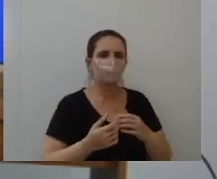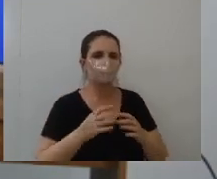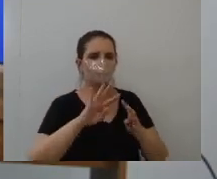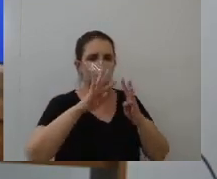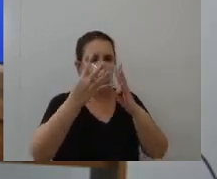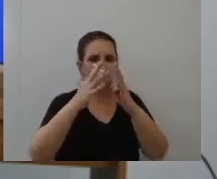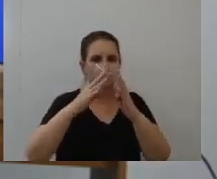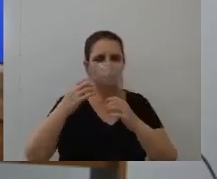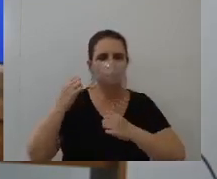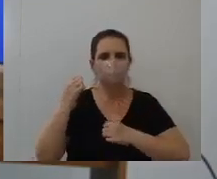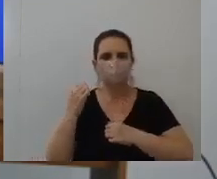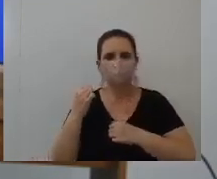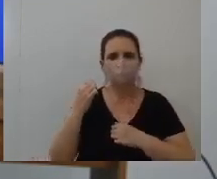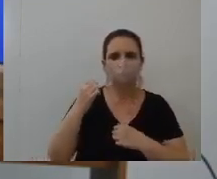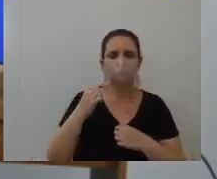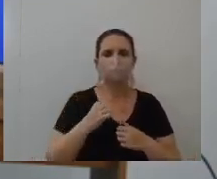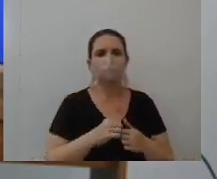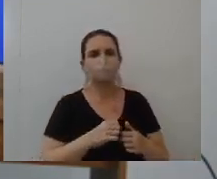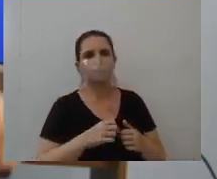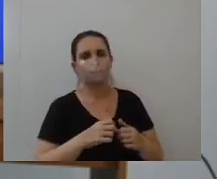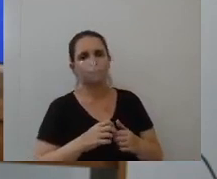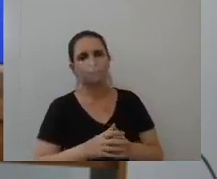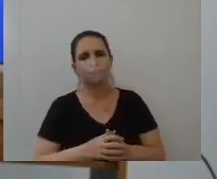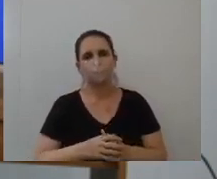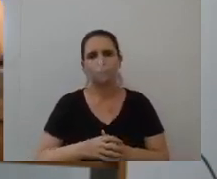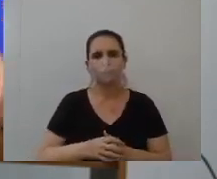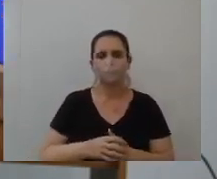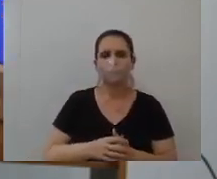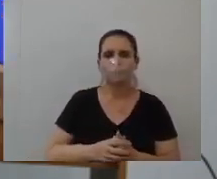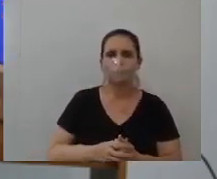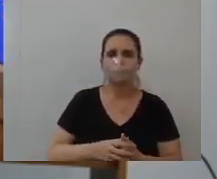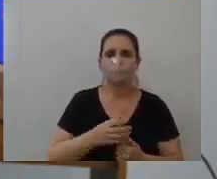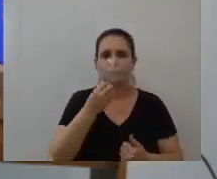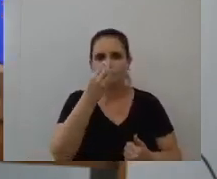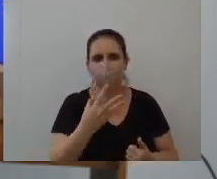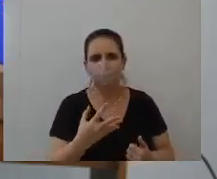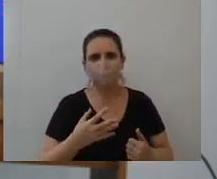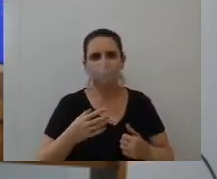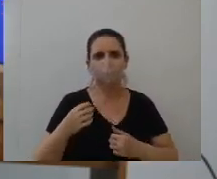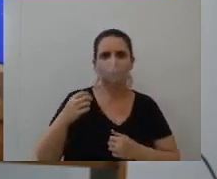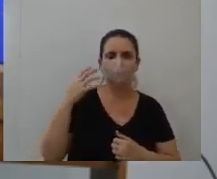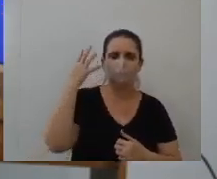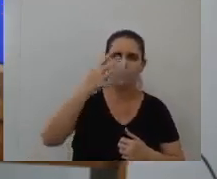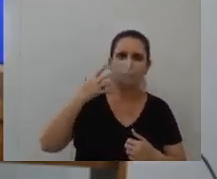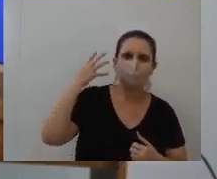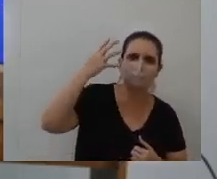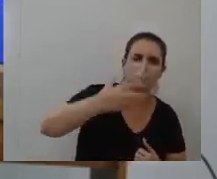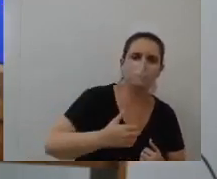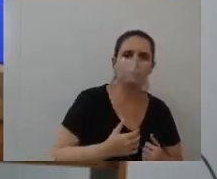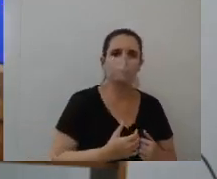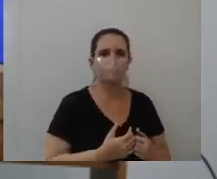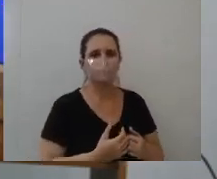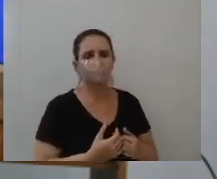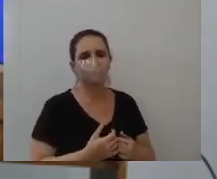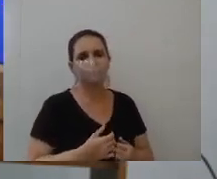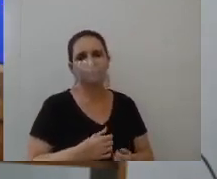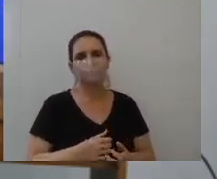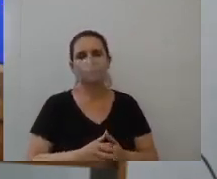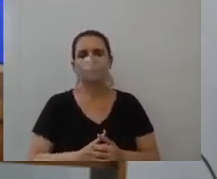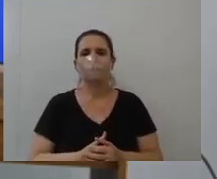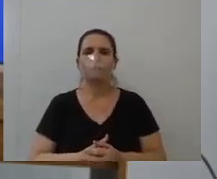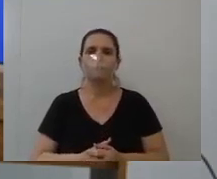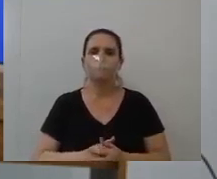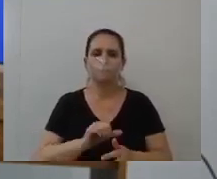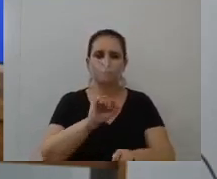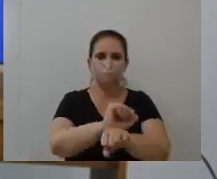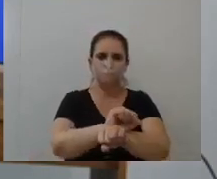dá. Se eu pegar ela, Arranca os cabelos dela, essa é boa. é tapa na cara, troca de Ê, segura!